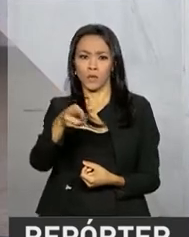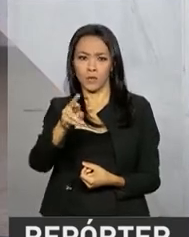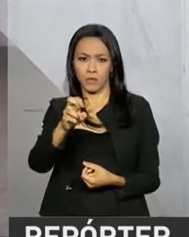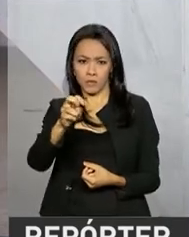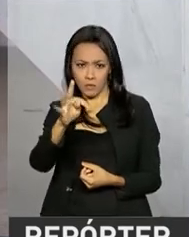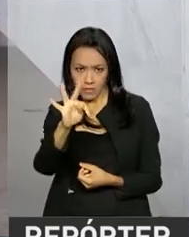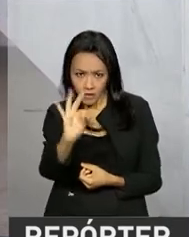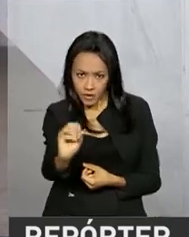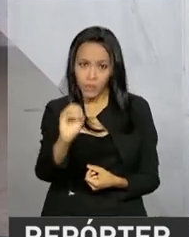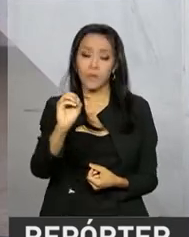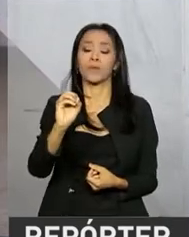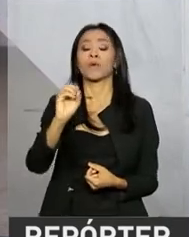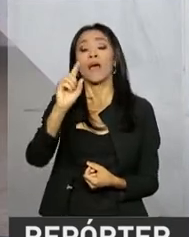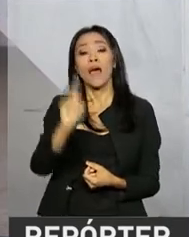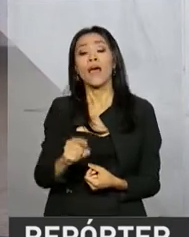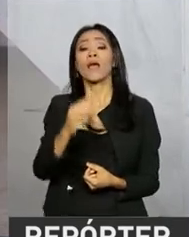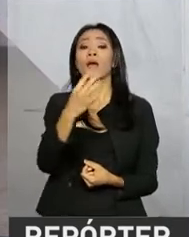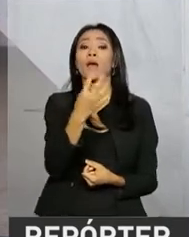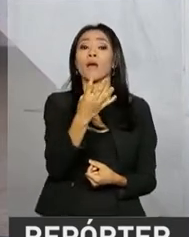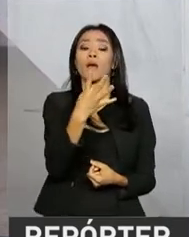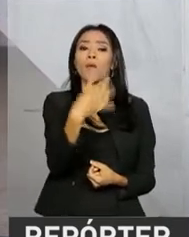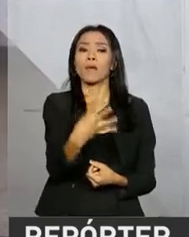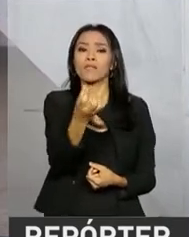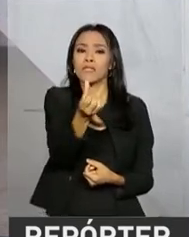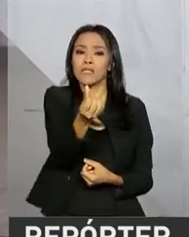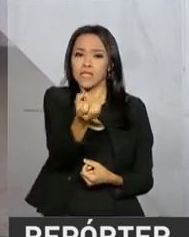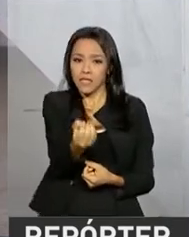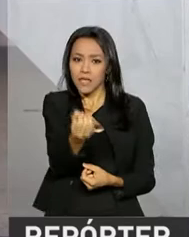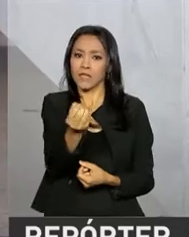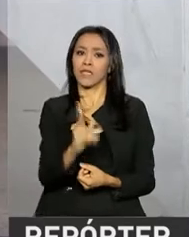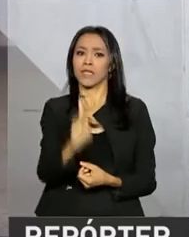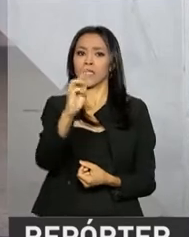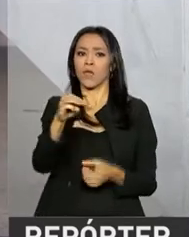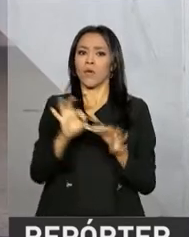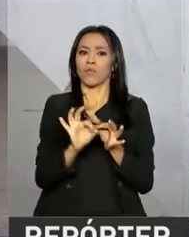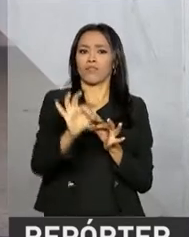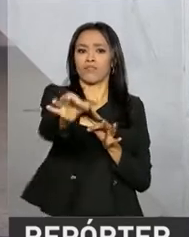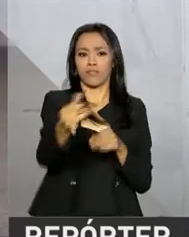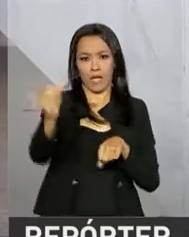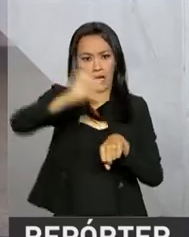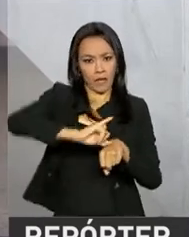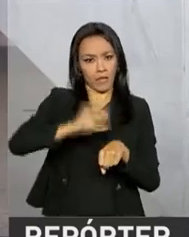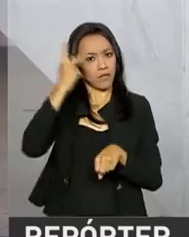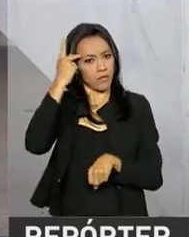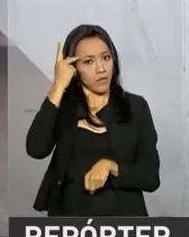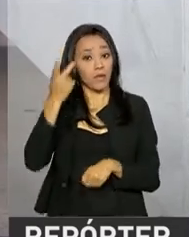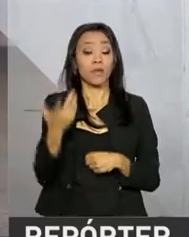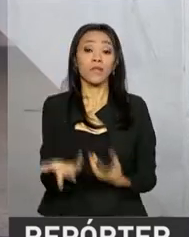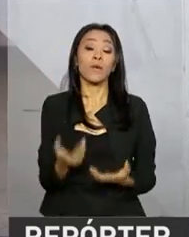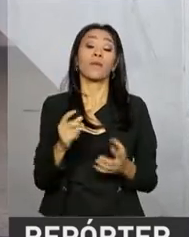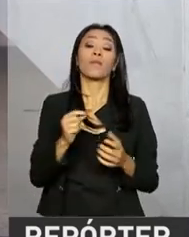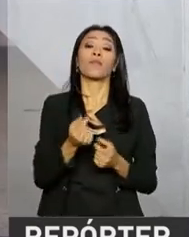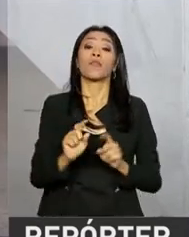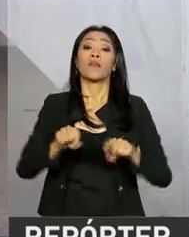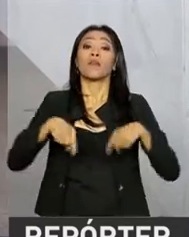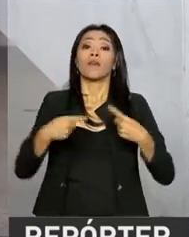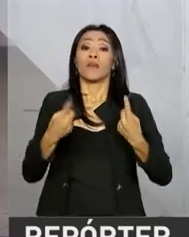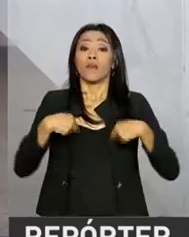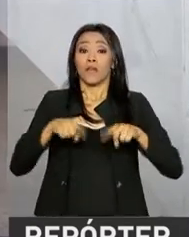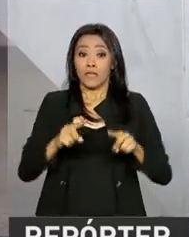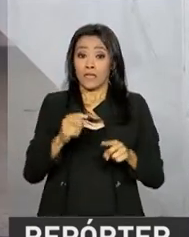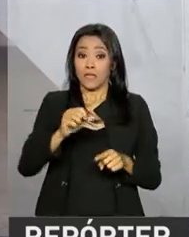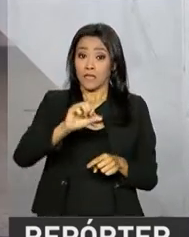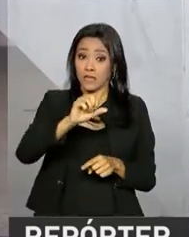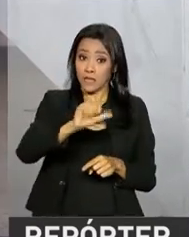de 460 quilômetros da capital paulista. Leandro, o governo investiu aí 111 milhões de reais na construção